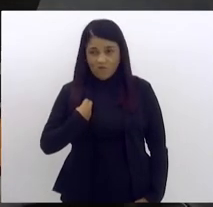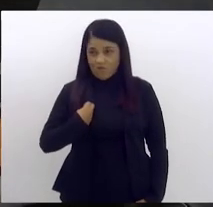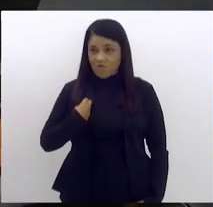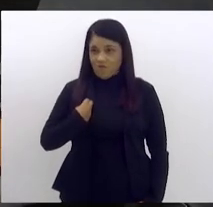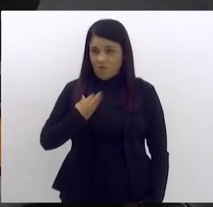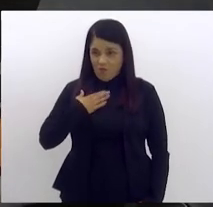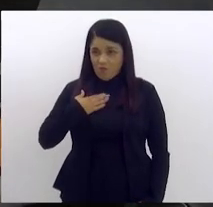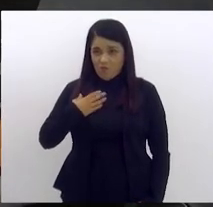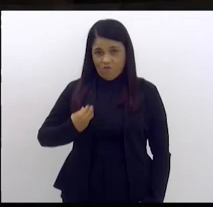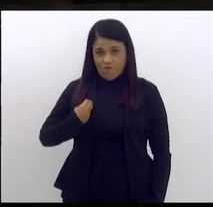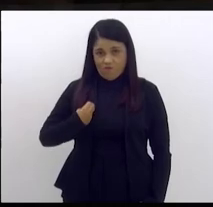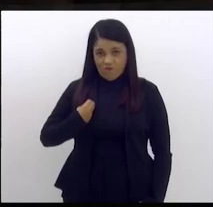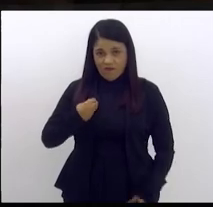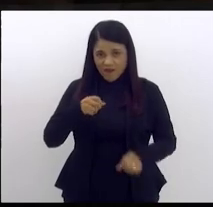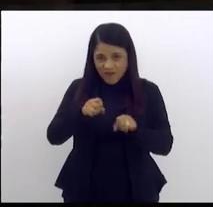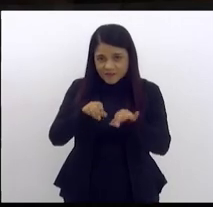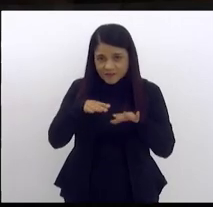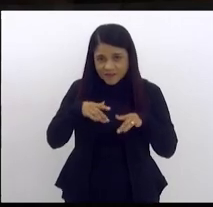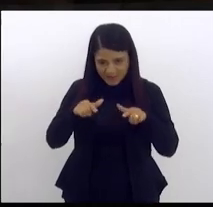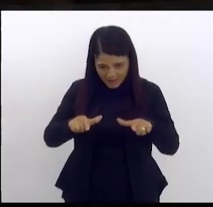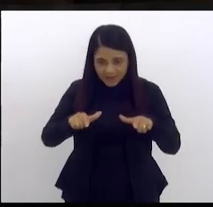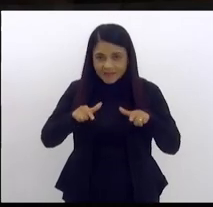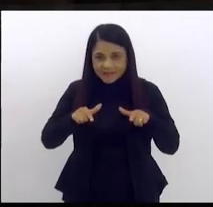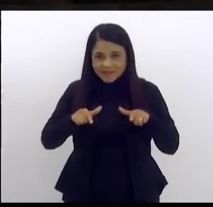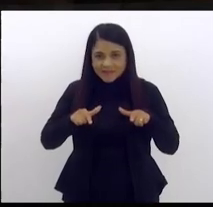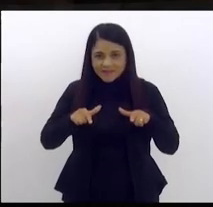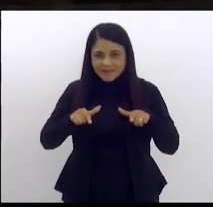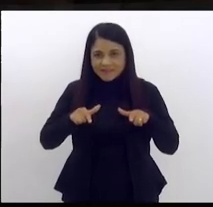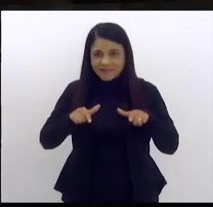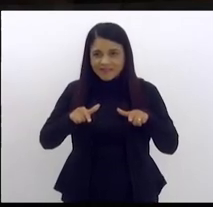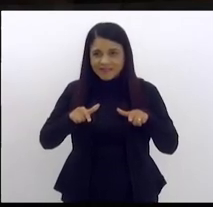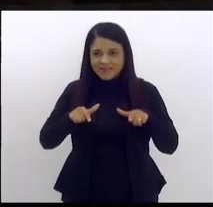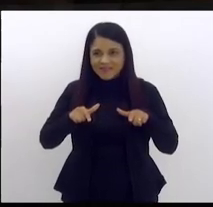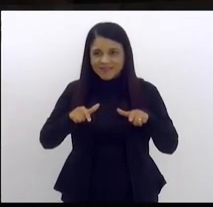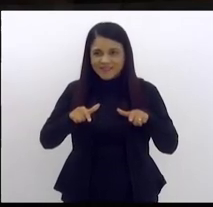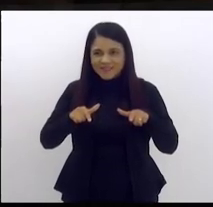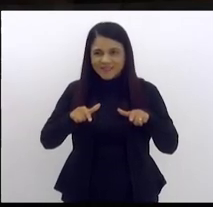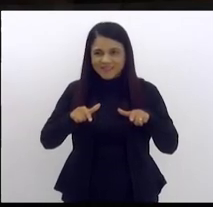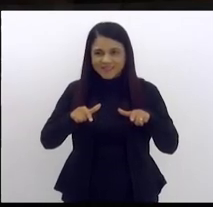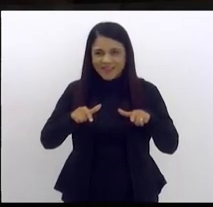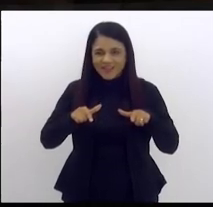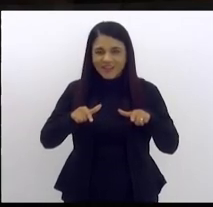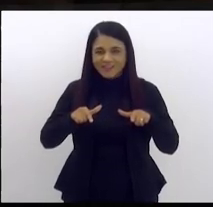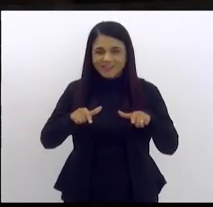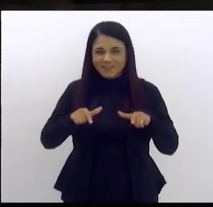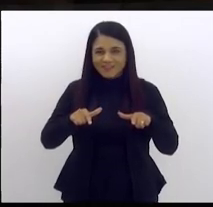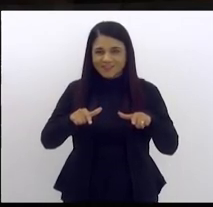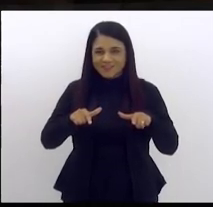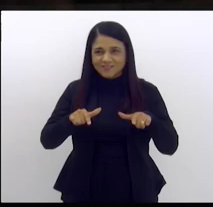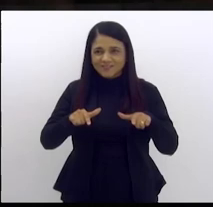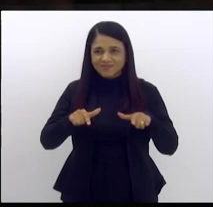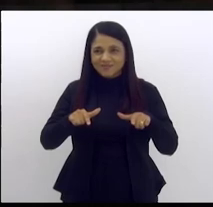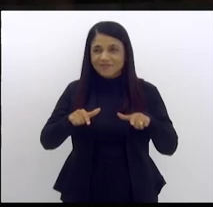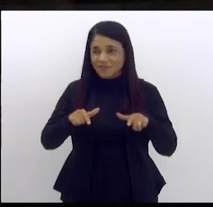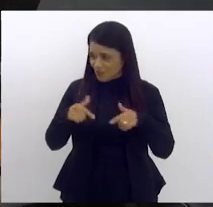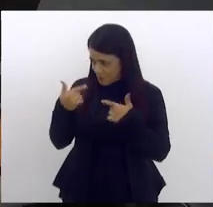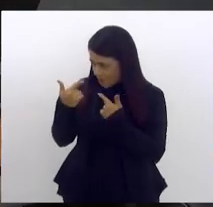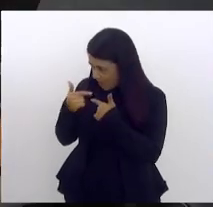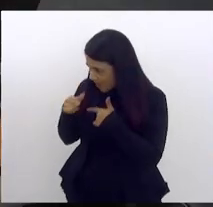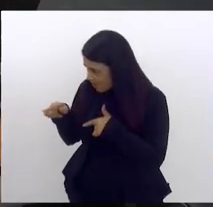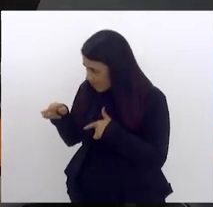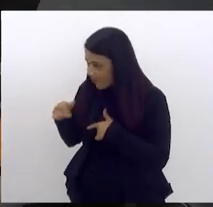não sei se a assembleia tem atestado de estão rindo aí ele quis dizer que tava com